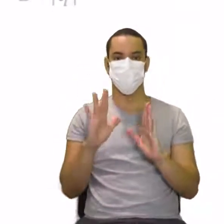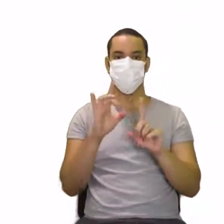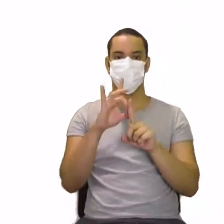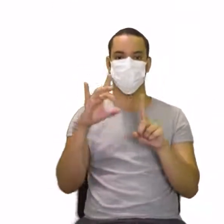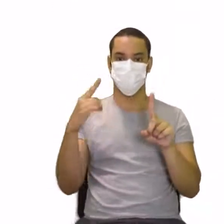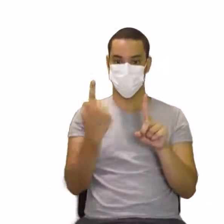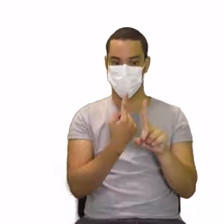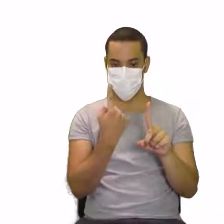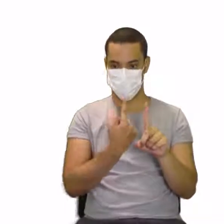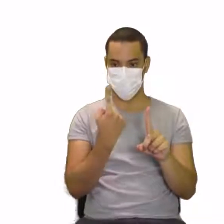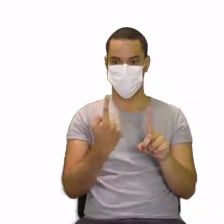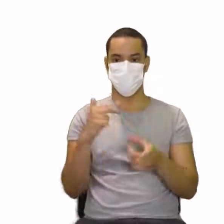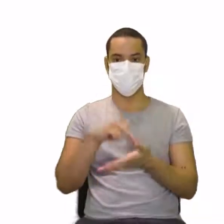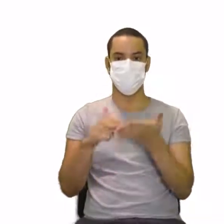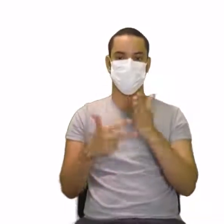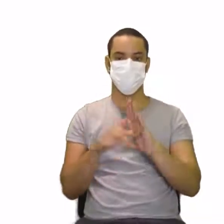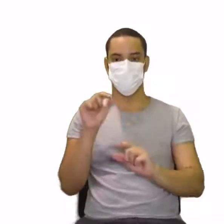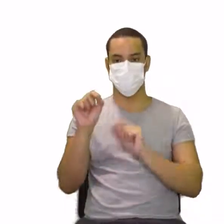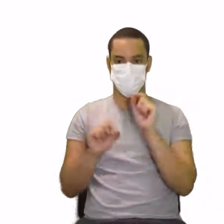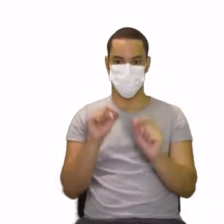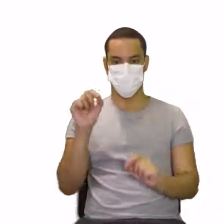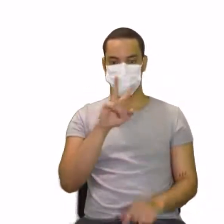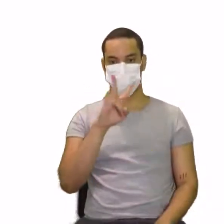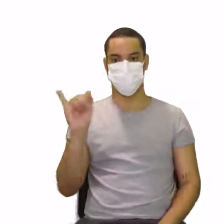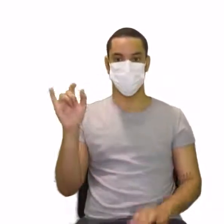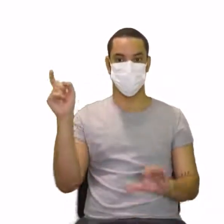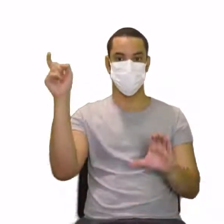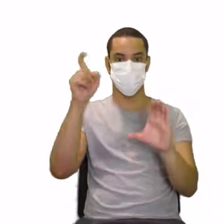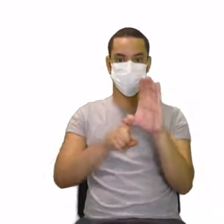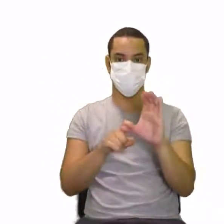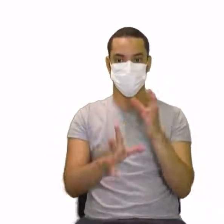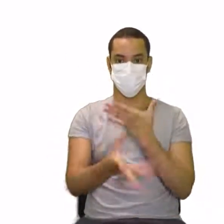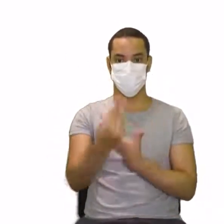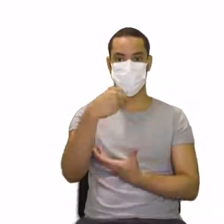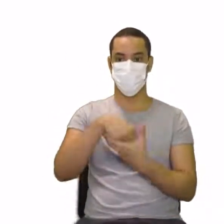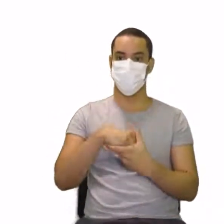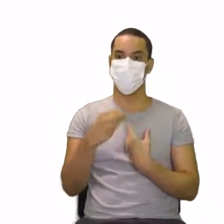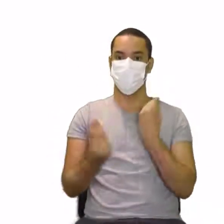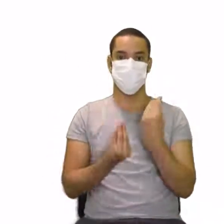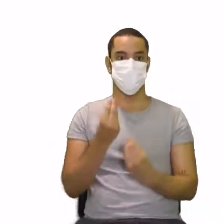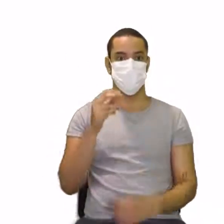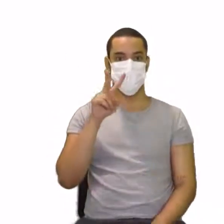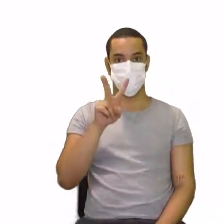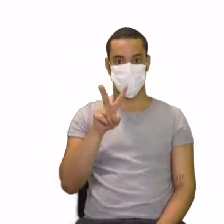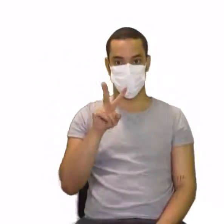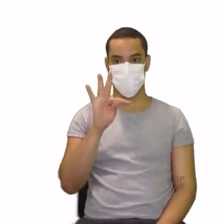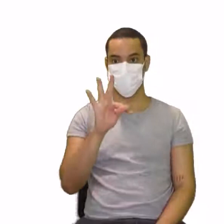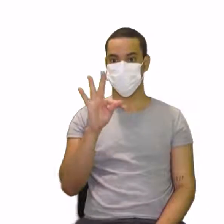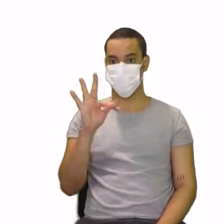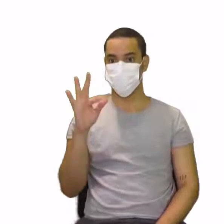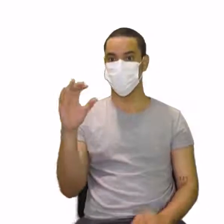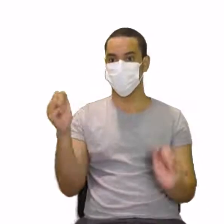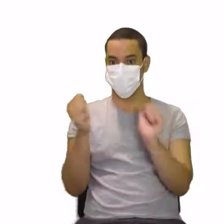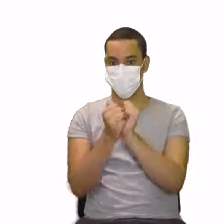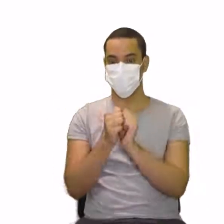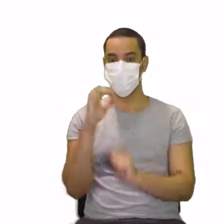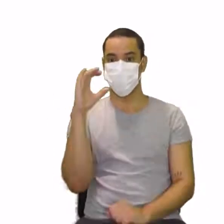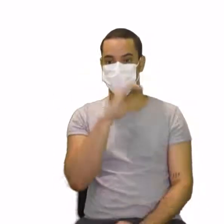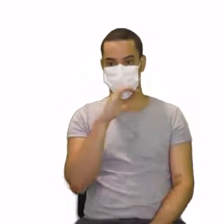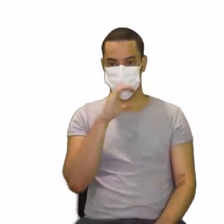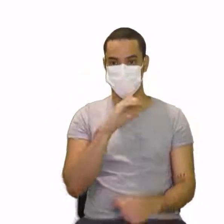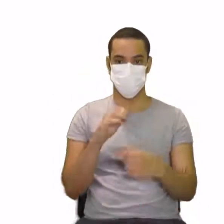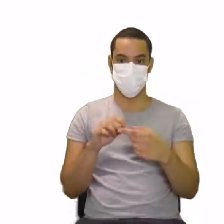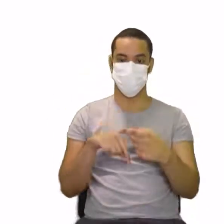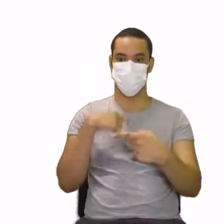aqui, nós vamos ver que ele vai depender, como eu falei para vocês, olha só, 2π sobre a velocidade, a massa,